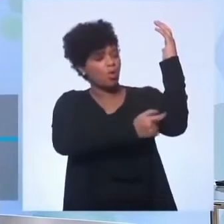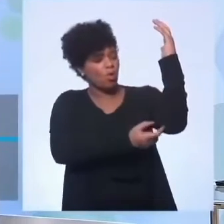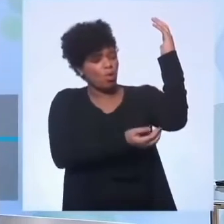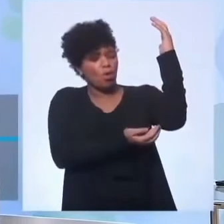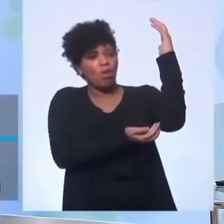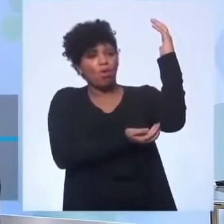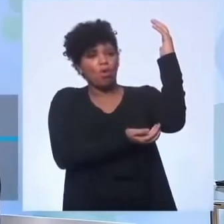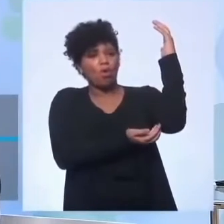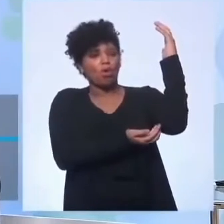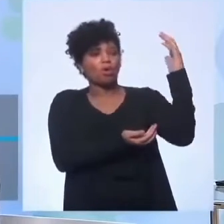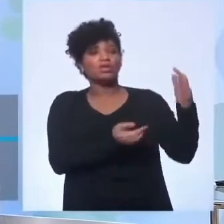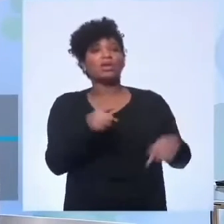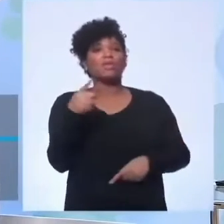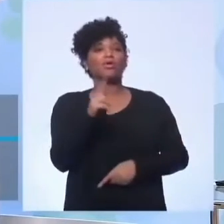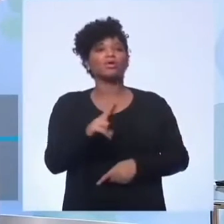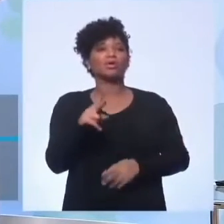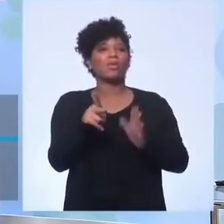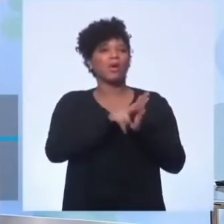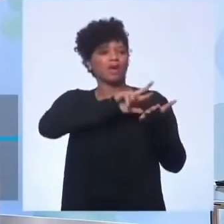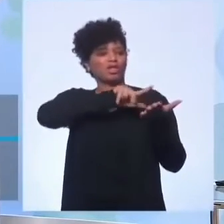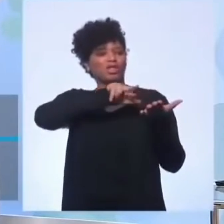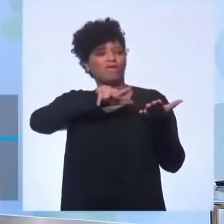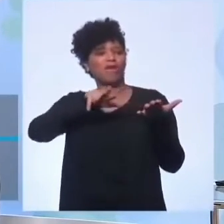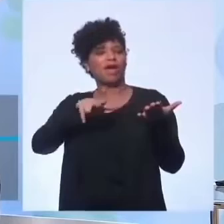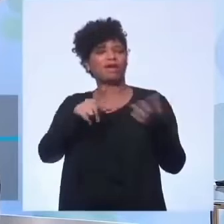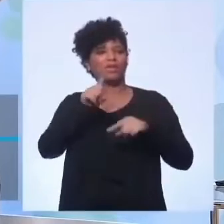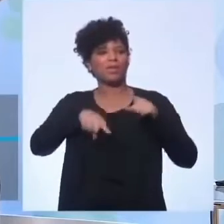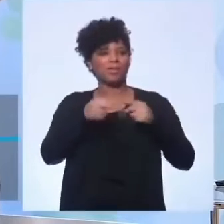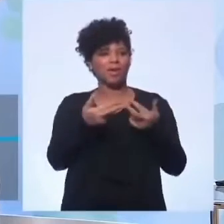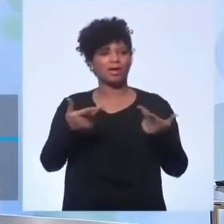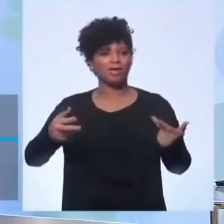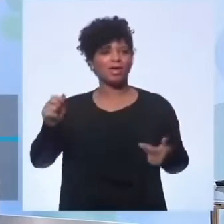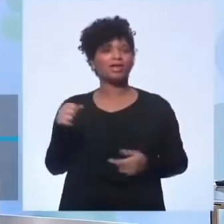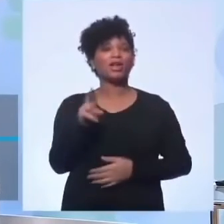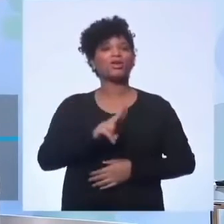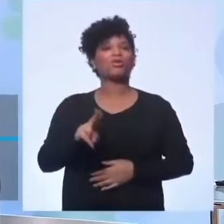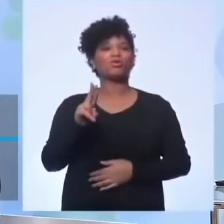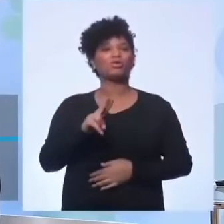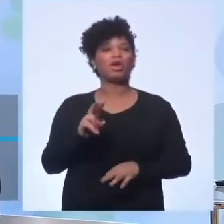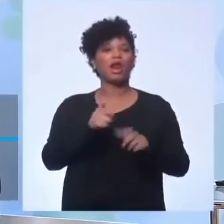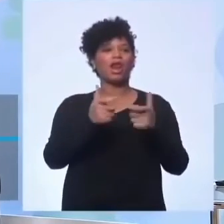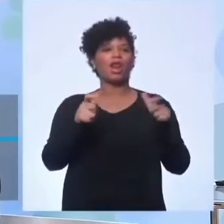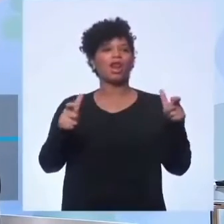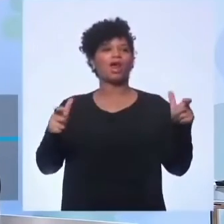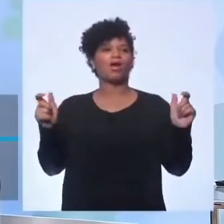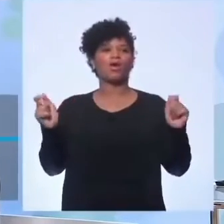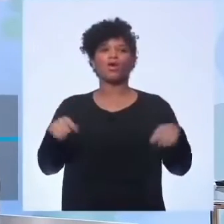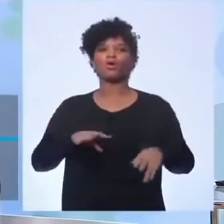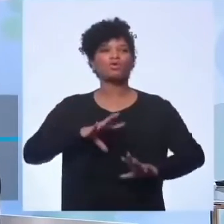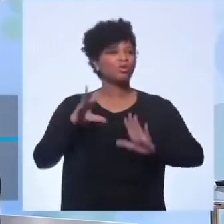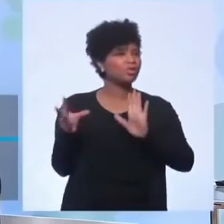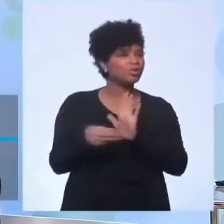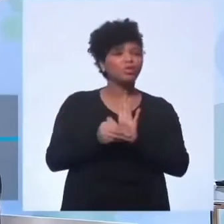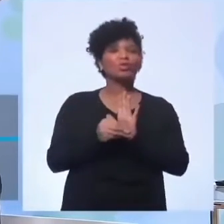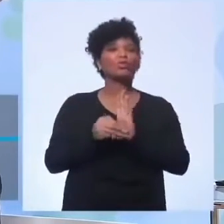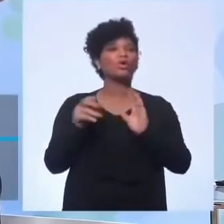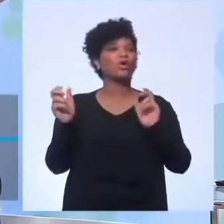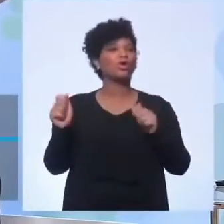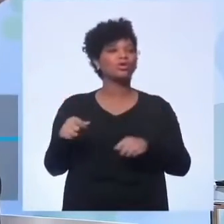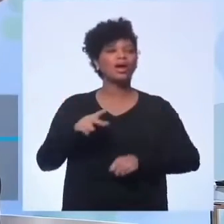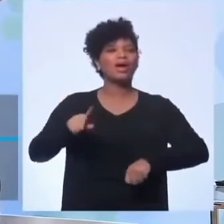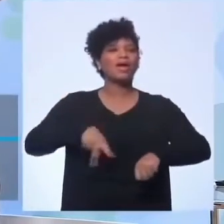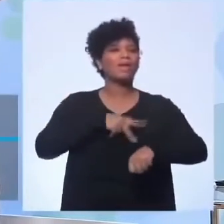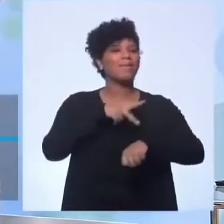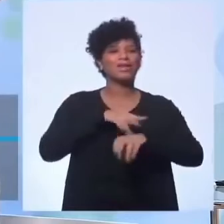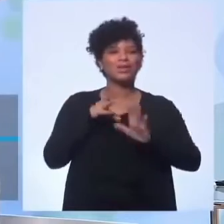norte, principalmente na região amazônica, e depois, né, sendo utilizado em larga escala, né, por todos os países